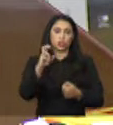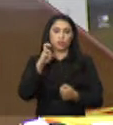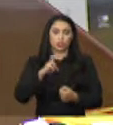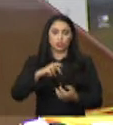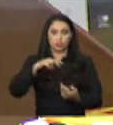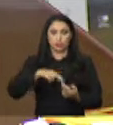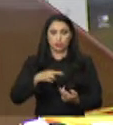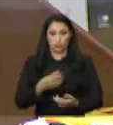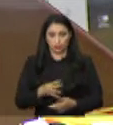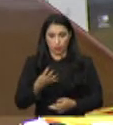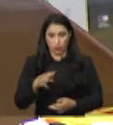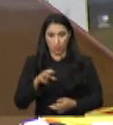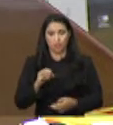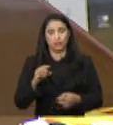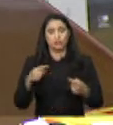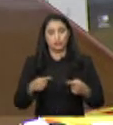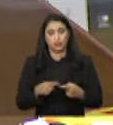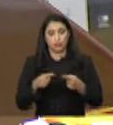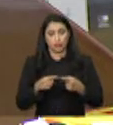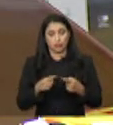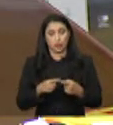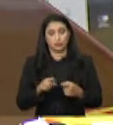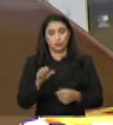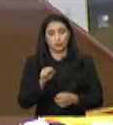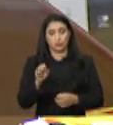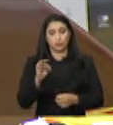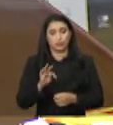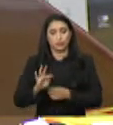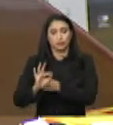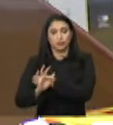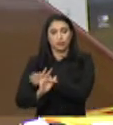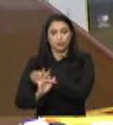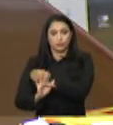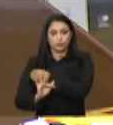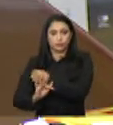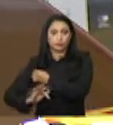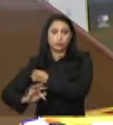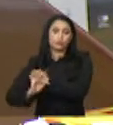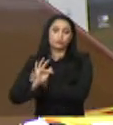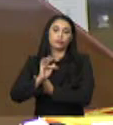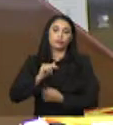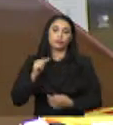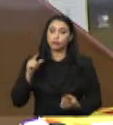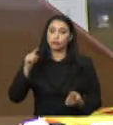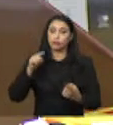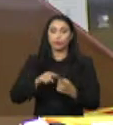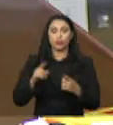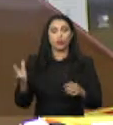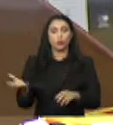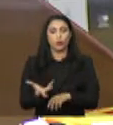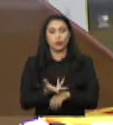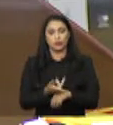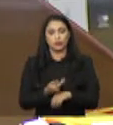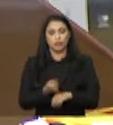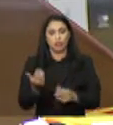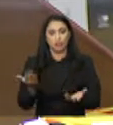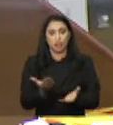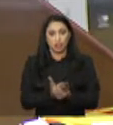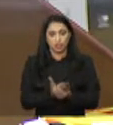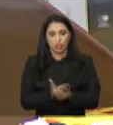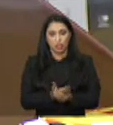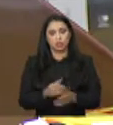aplicável também no campo da improbidade o Supremo Tribunal Federal tem-se orientado no sentido de qualificar a ação de improbidade